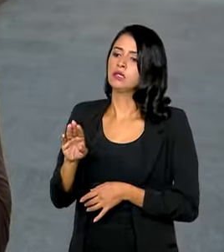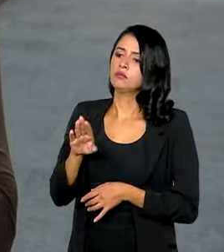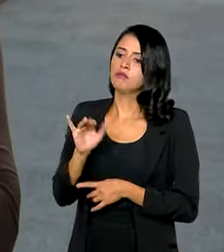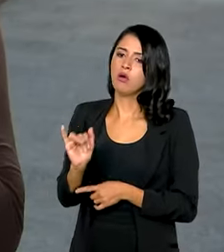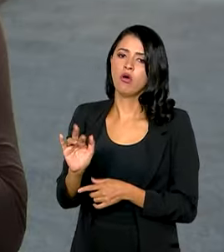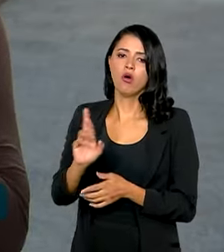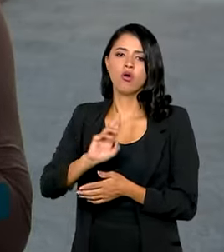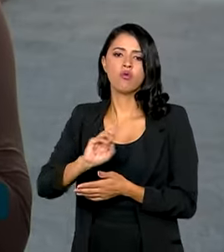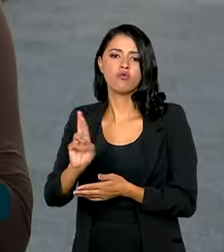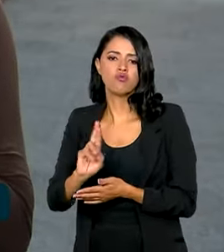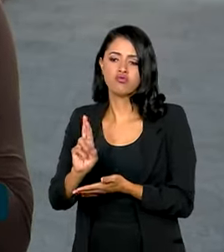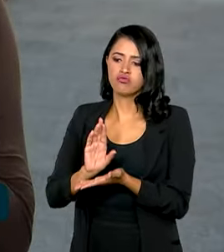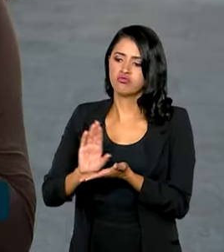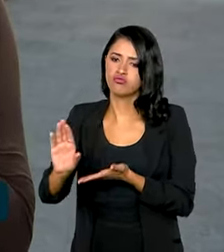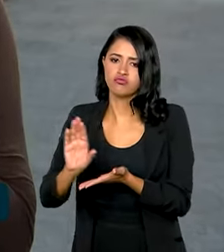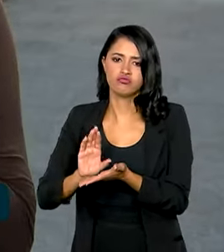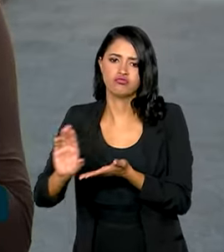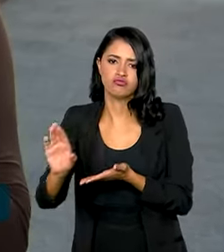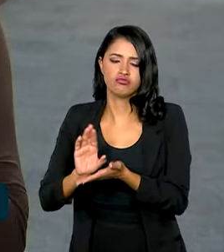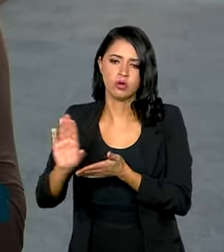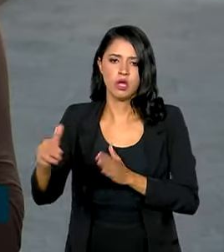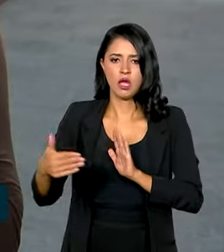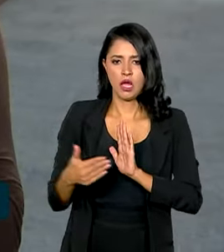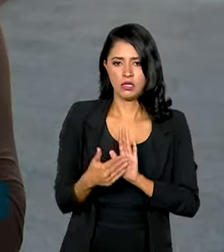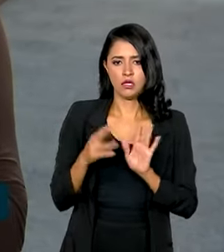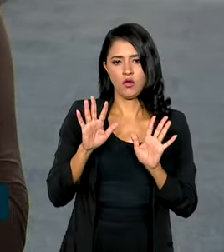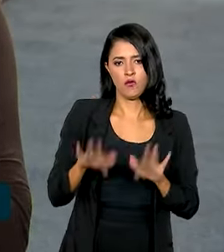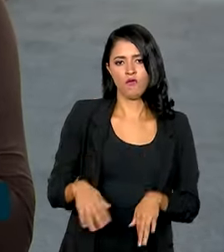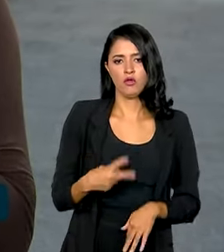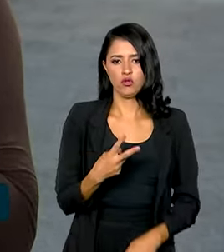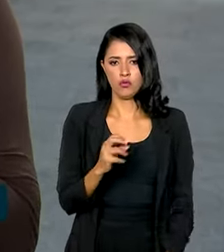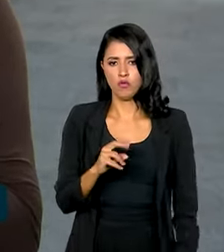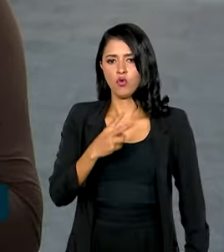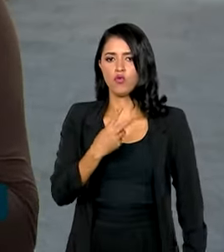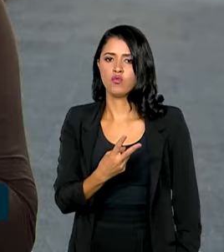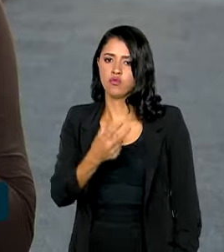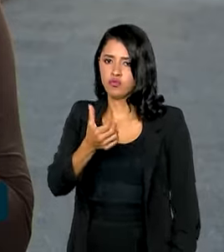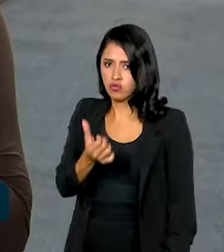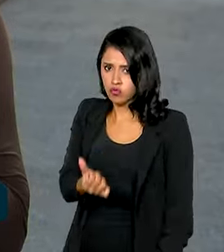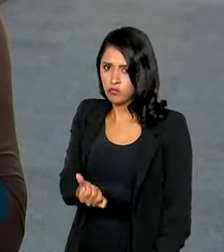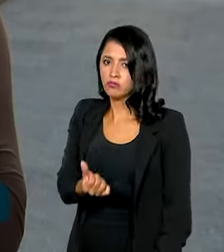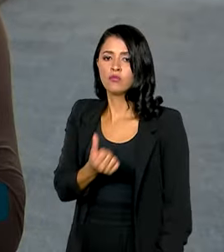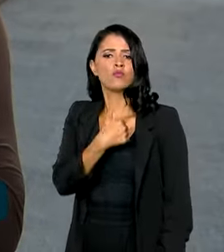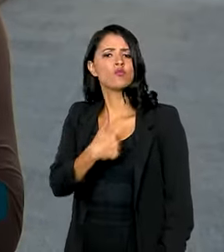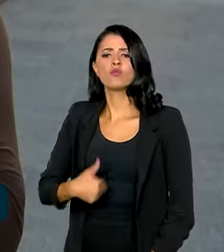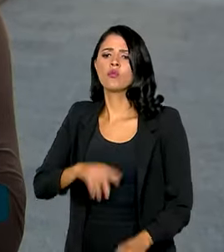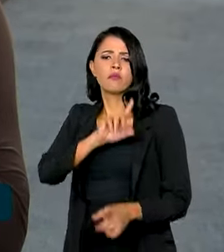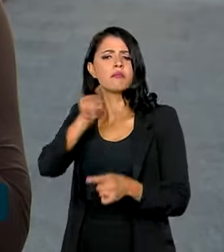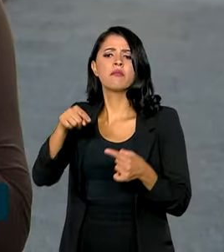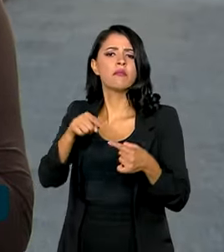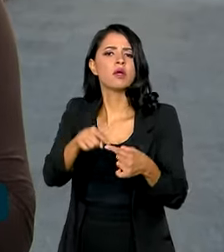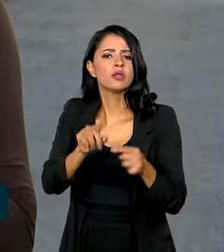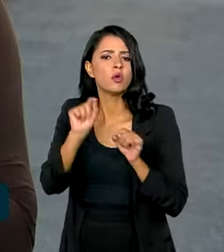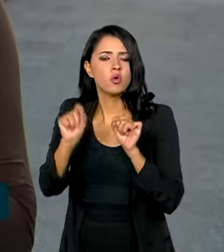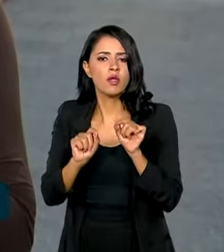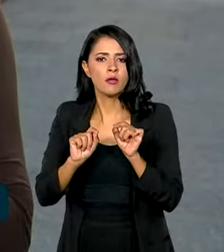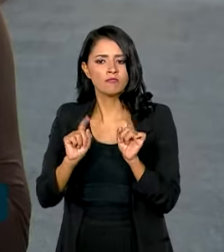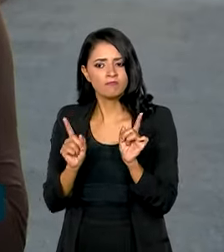reais de financiamento até o final de 2026 o governo tem como meta digitalizar